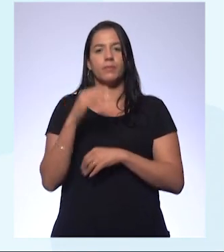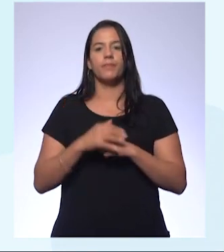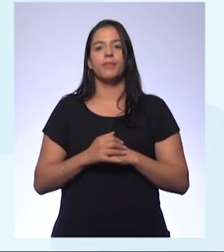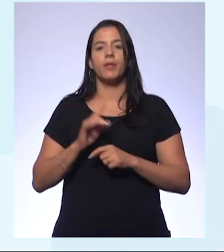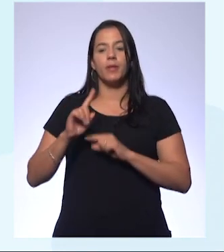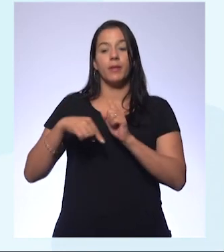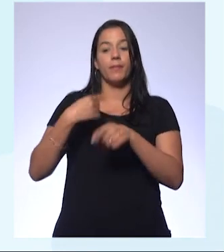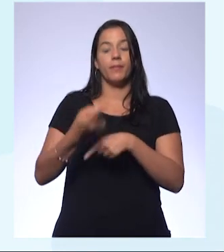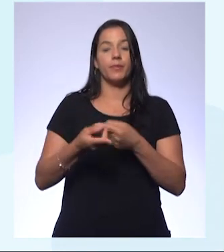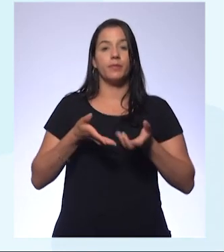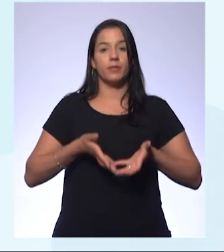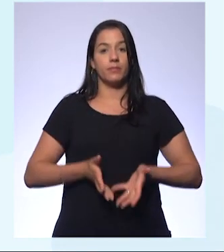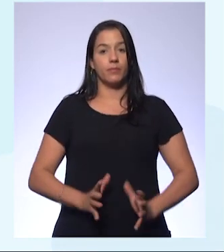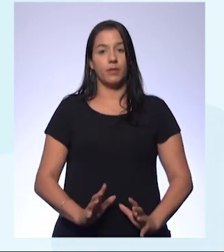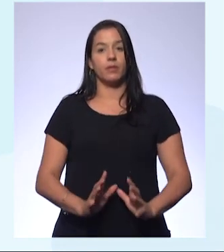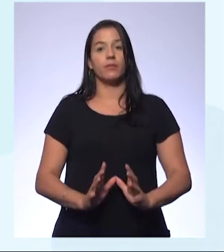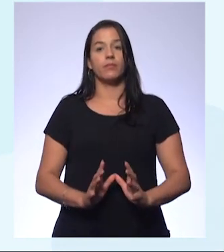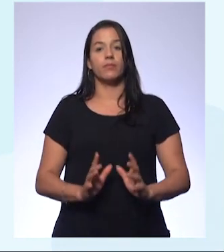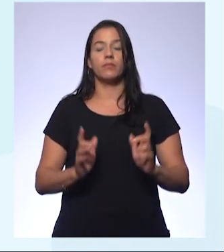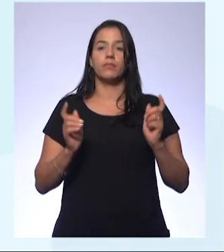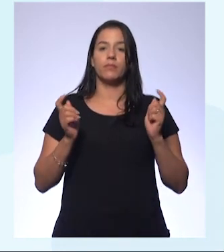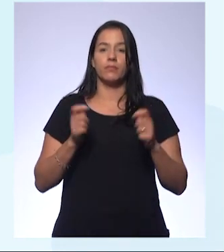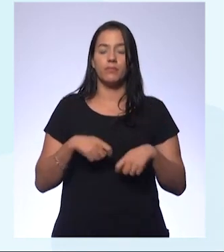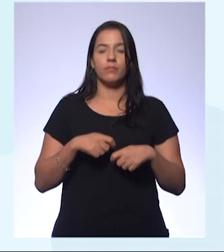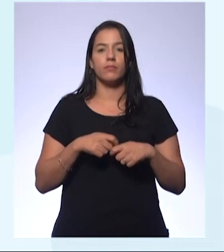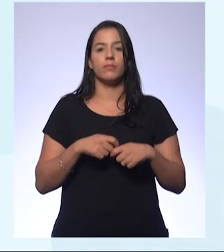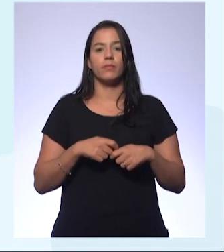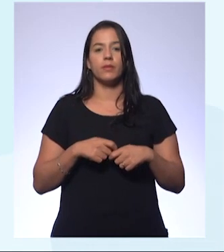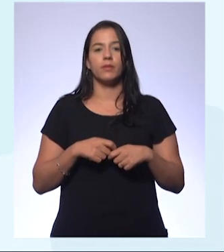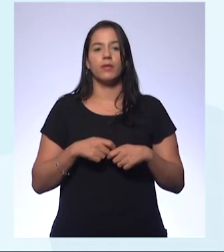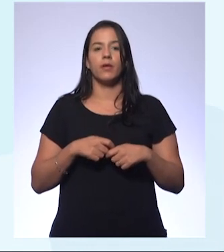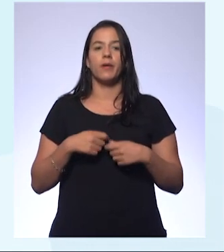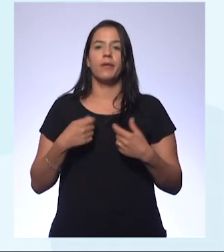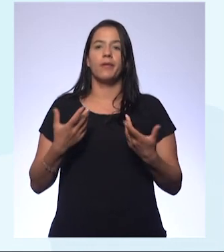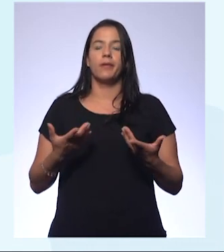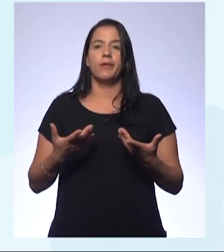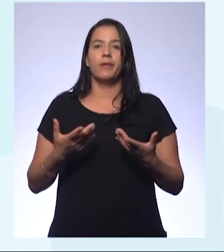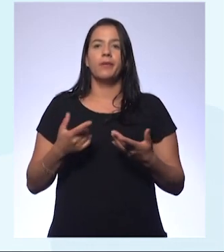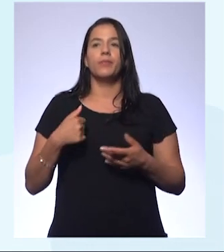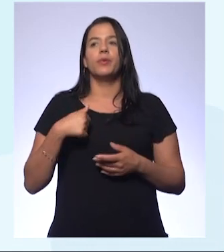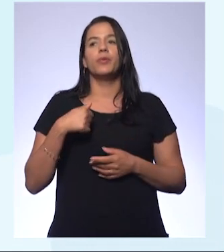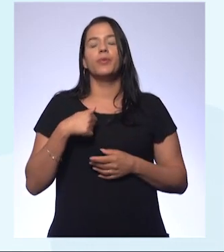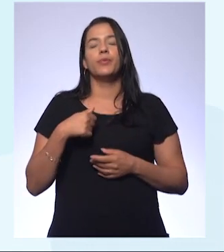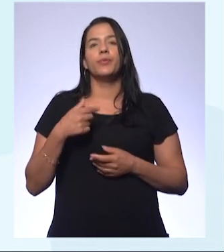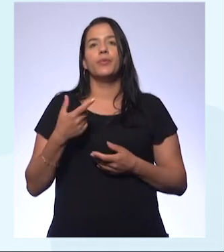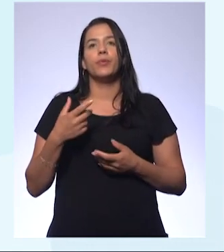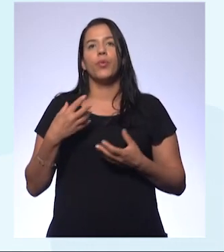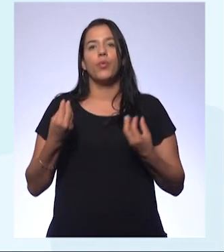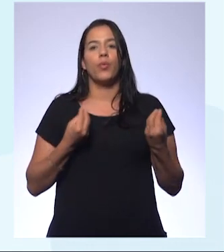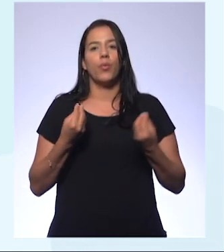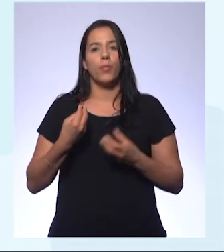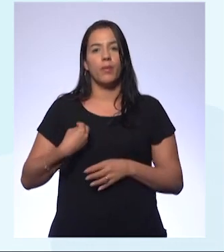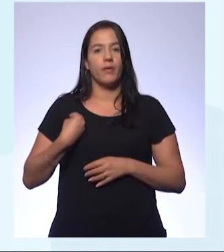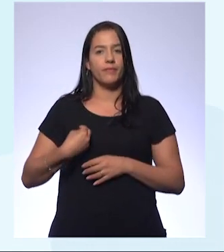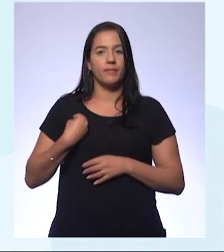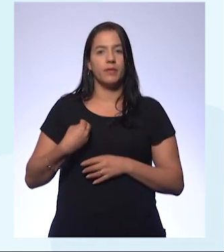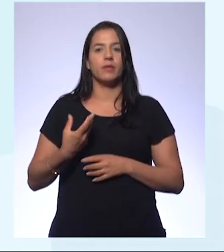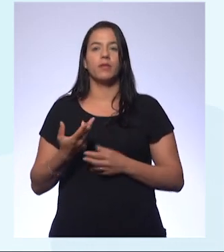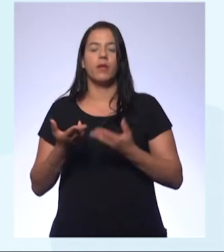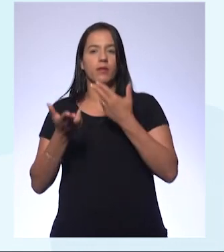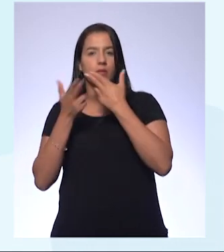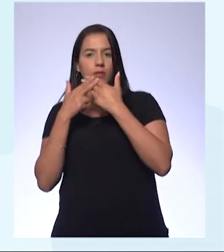do nascimento, né? Podendo ser em virtude aí do estilo de vida, de infecções,